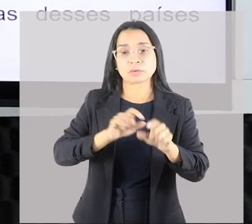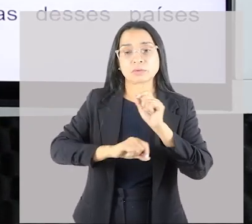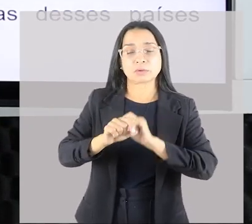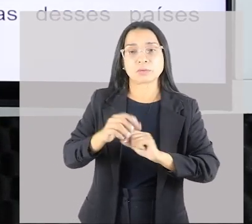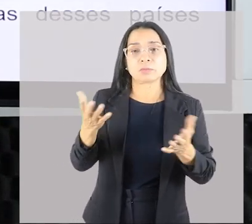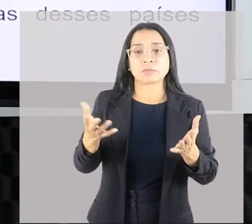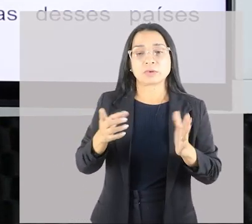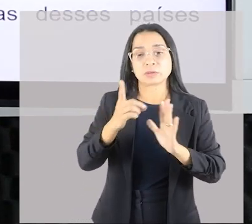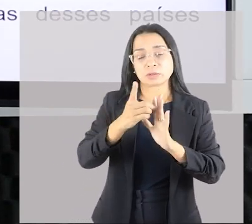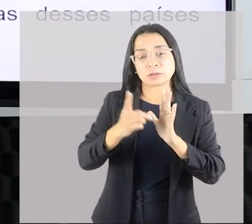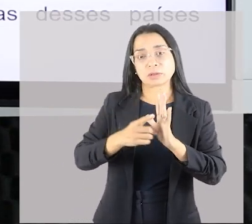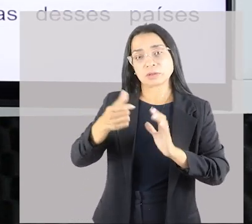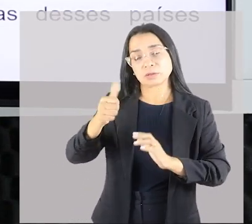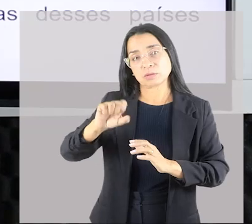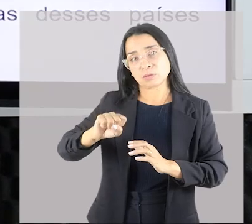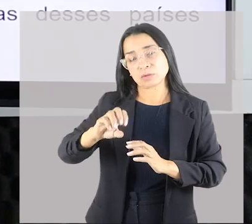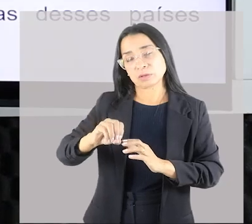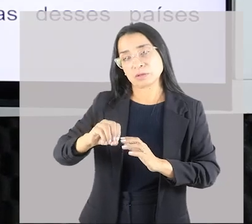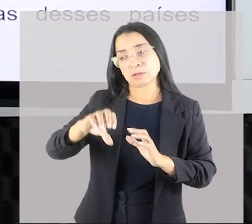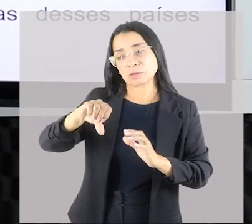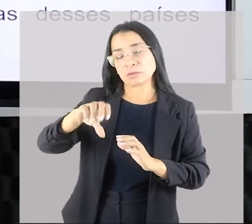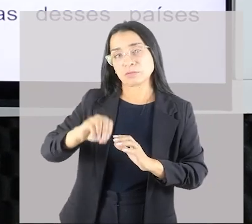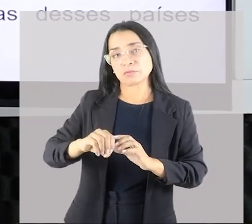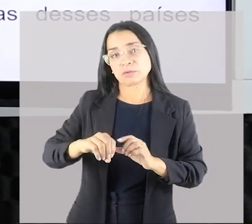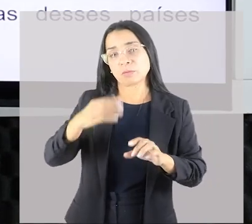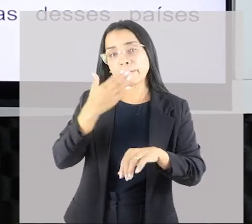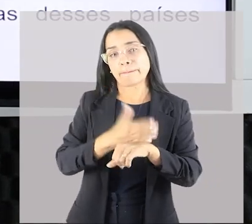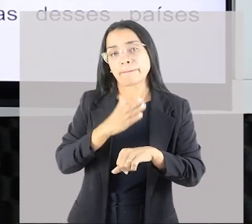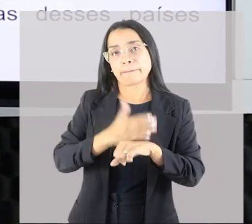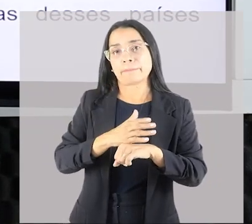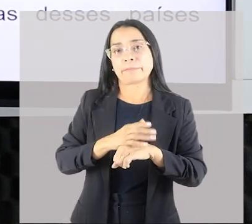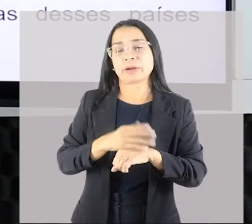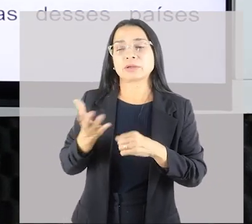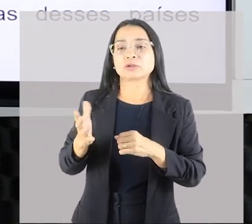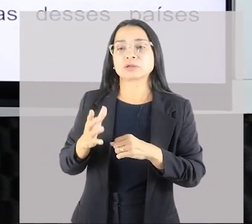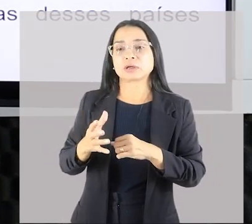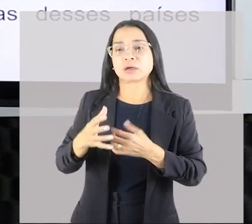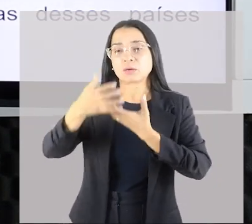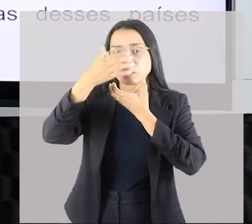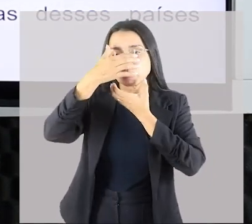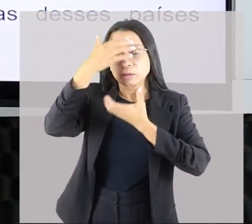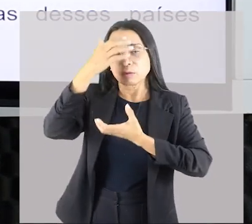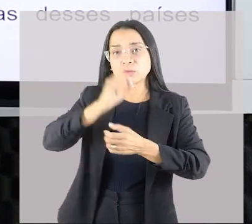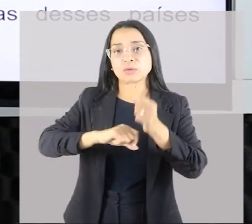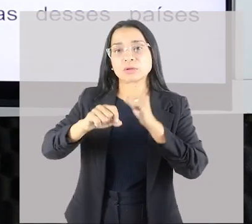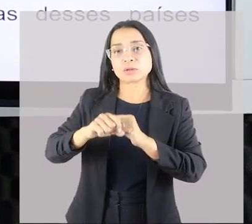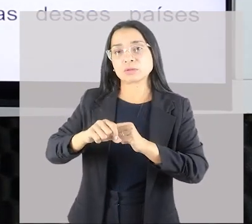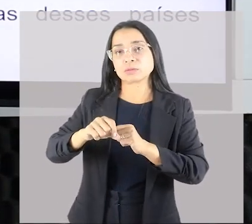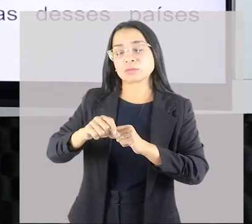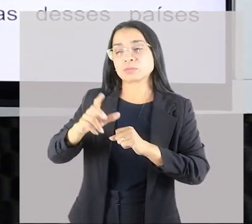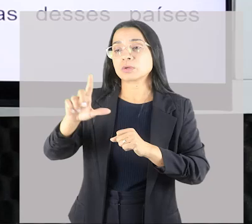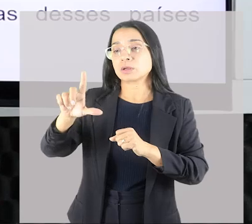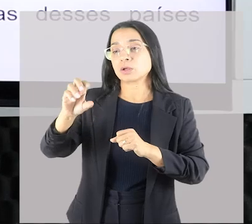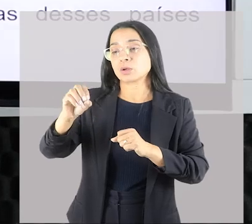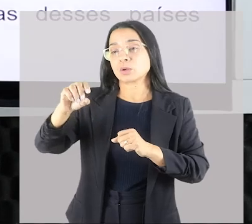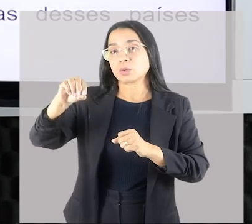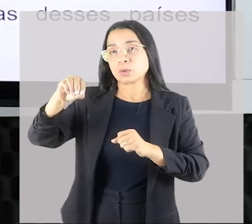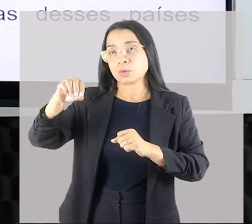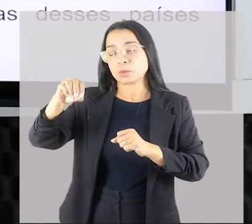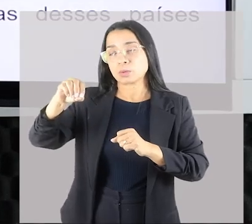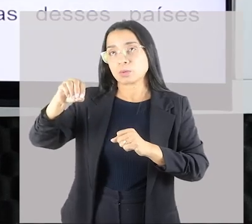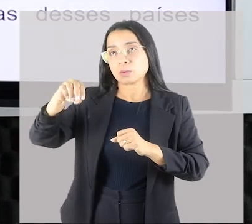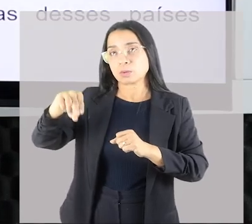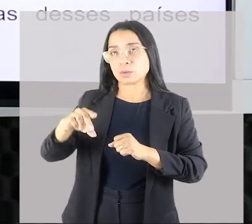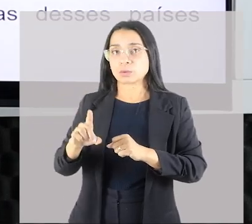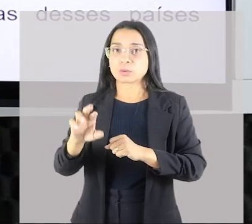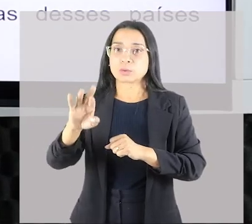década de 80, 90, por praticar ataques terroristas em Londres, buscando assim pressionar o governo inglês, principalmente do Reino